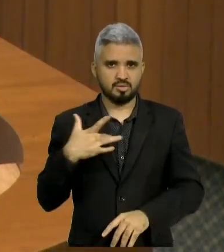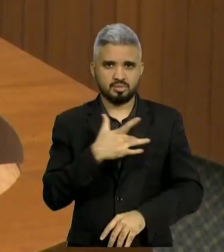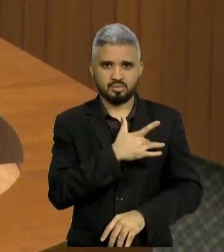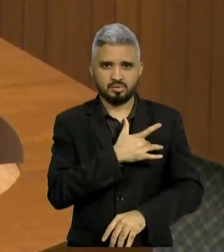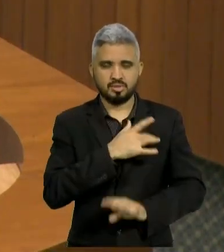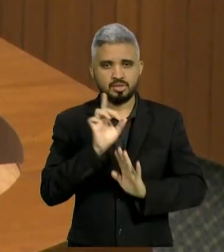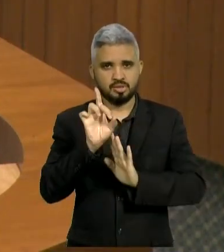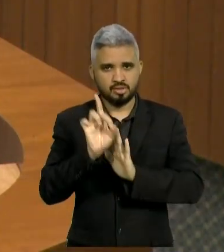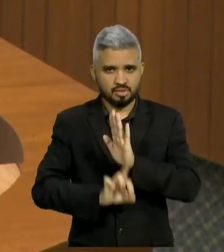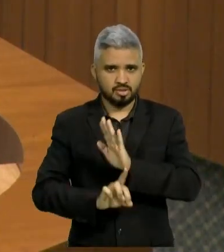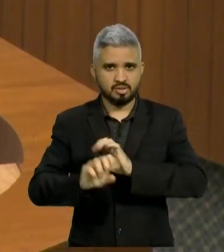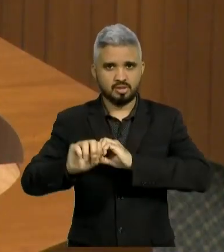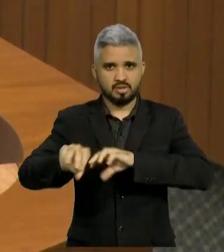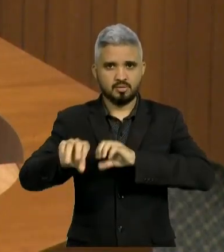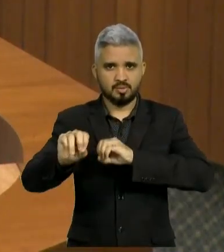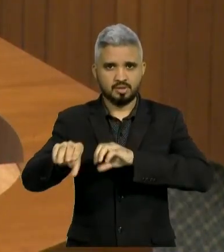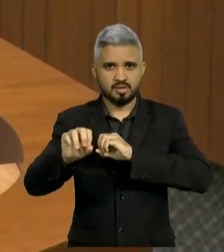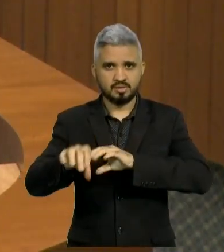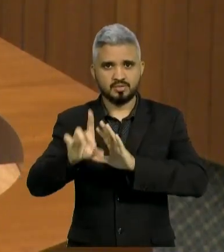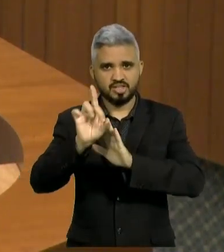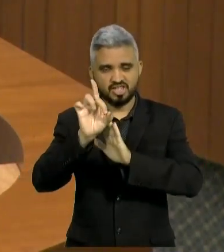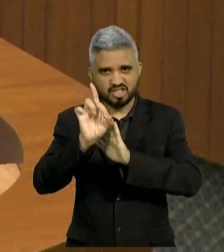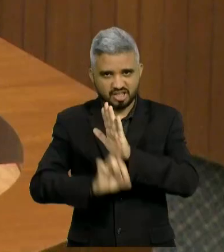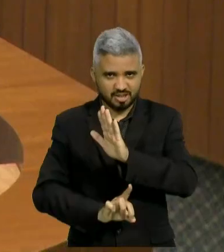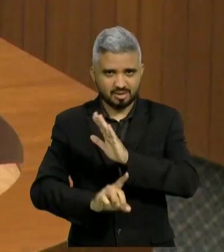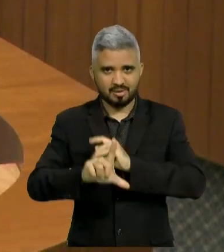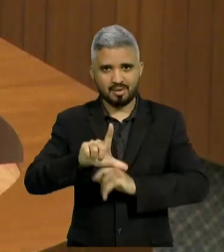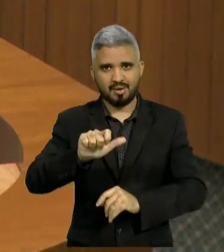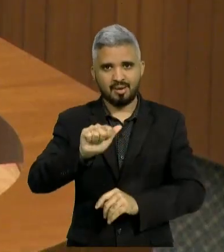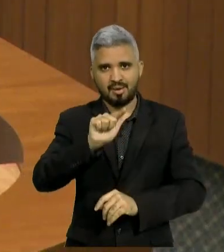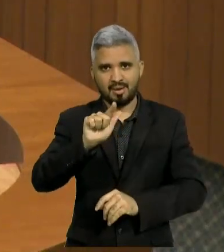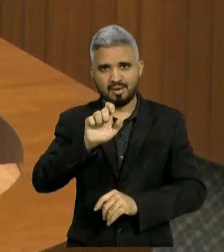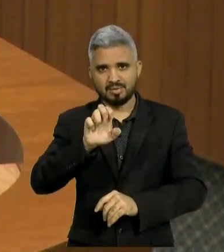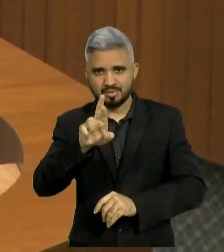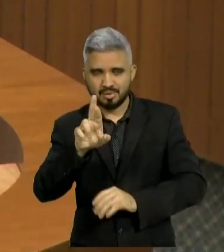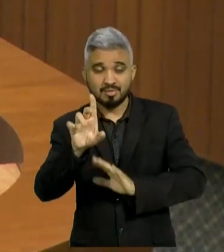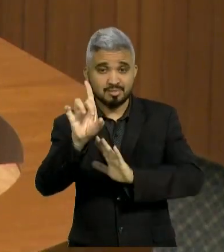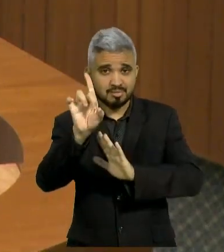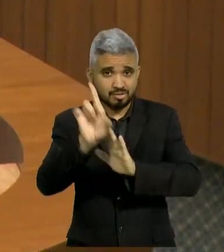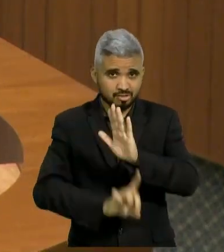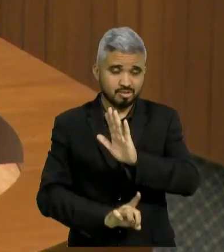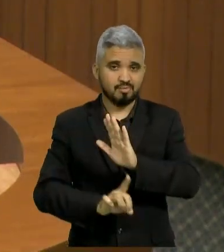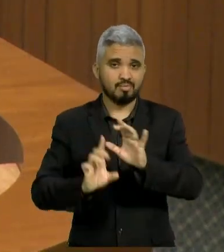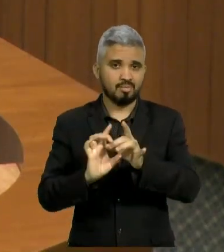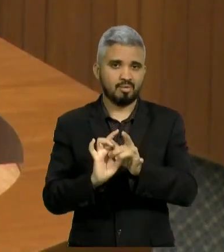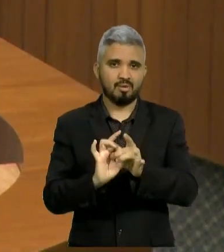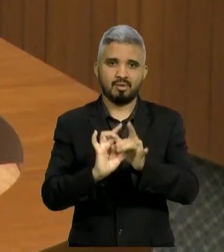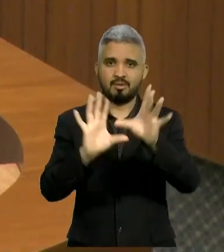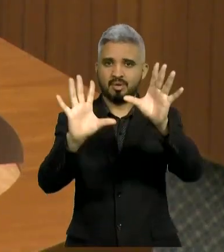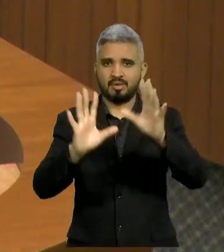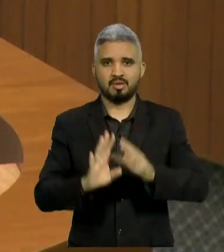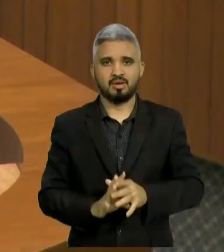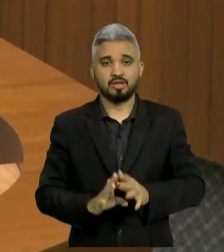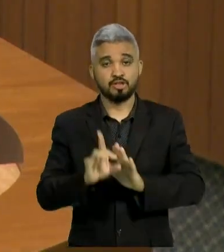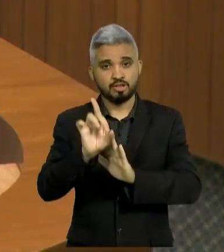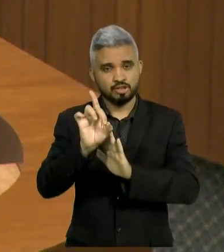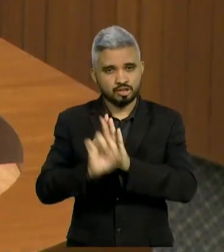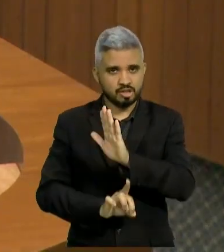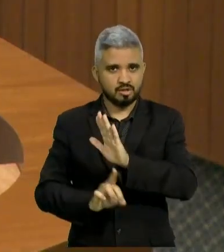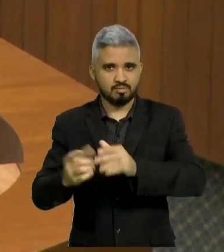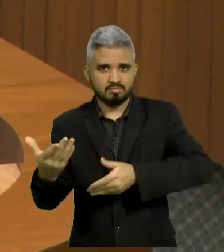educação, ao lazer, à liberdade, à vivência familiar e comunitária.